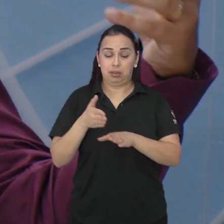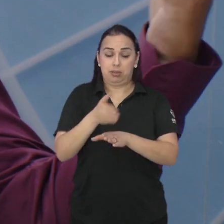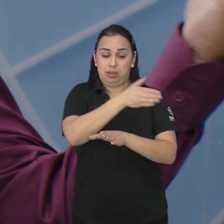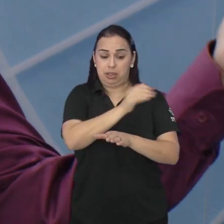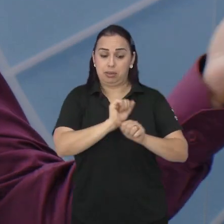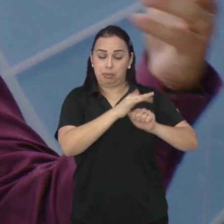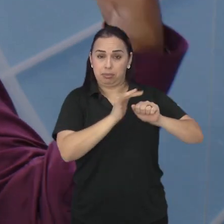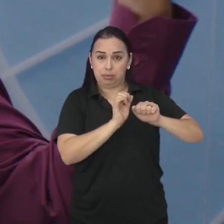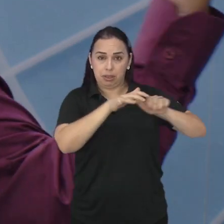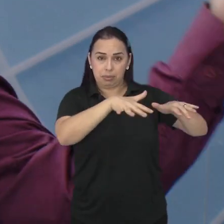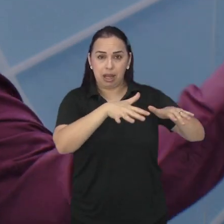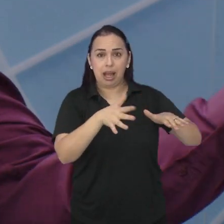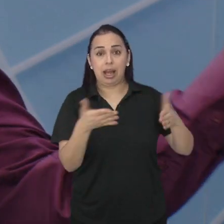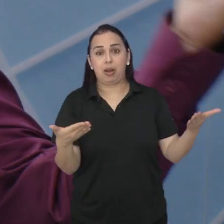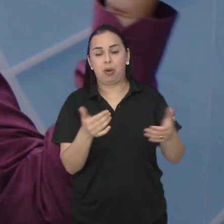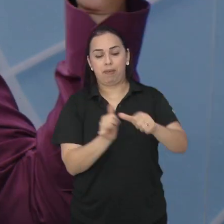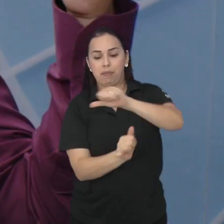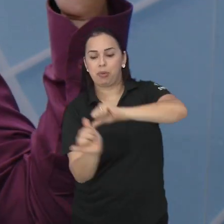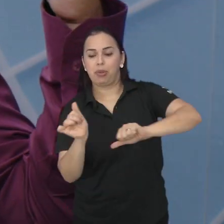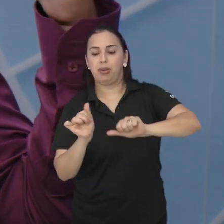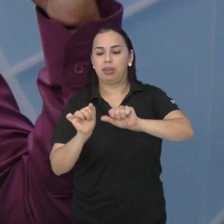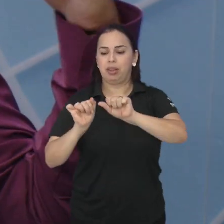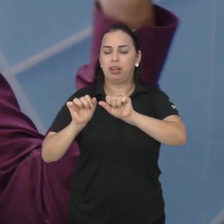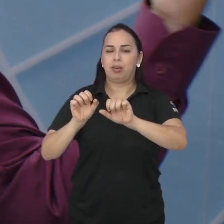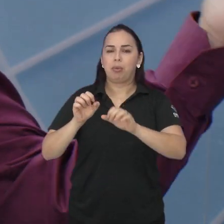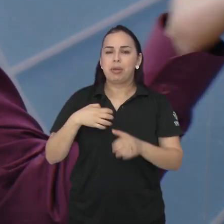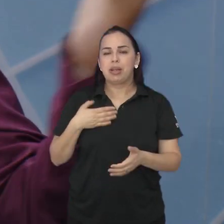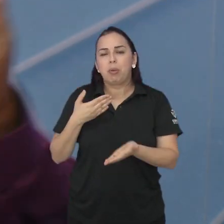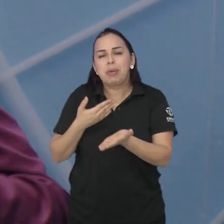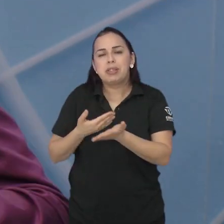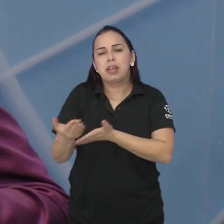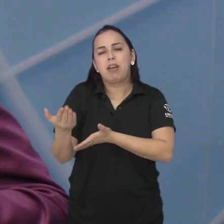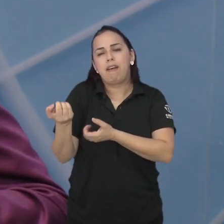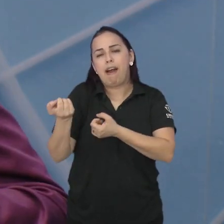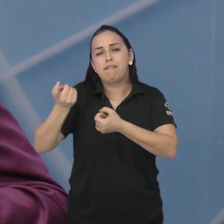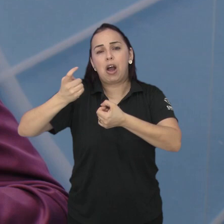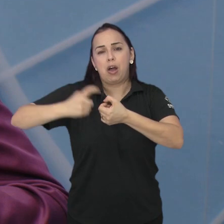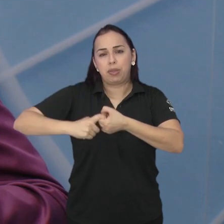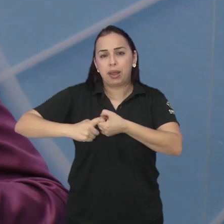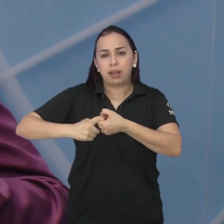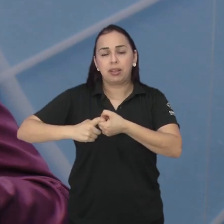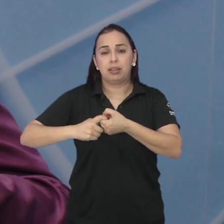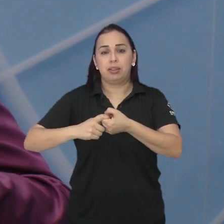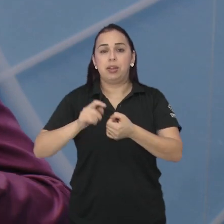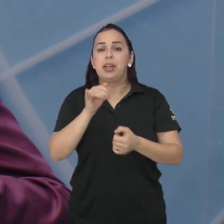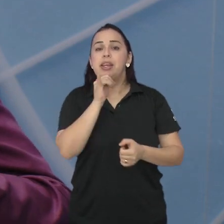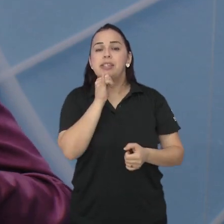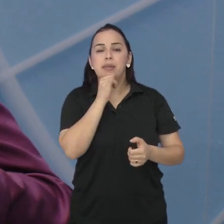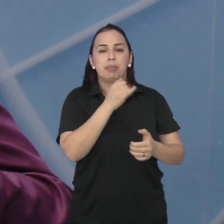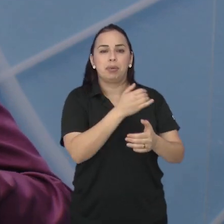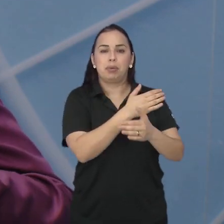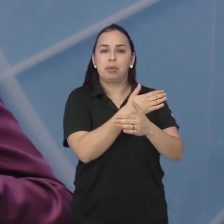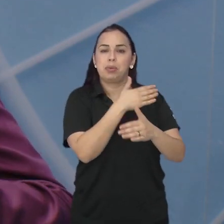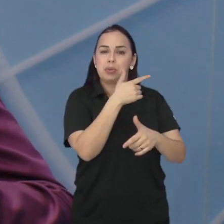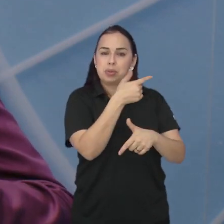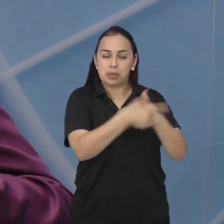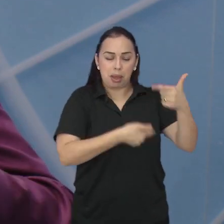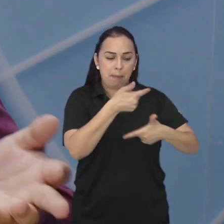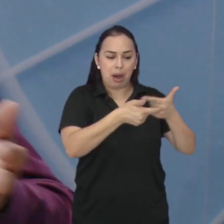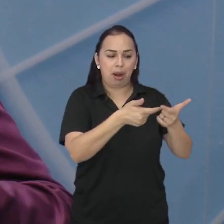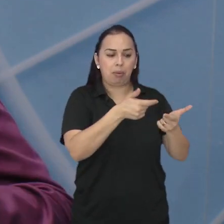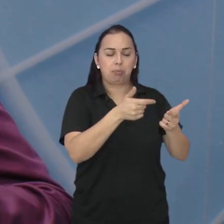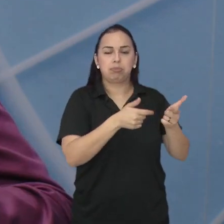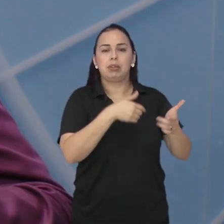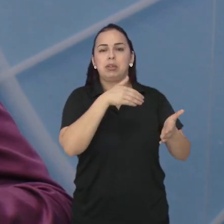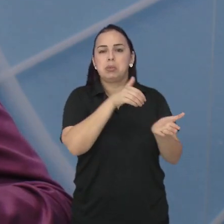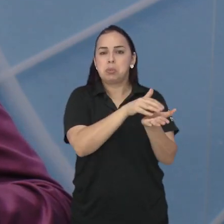ainda, né, numa pandemia, está se reestruturando, a gente veio praticamente 2 anos, com aumento de desemprego, aumento da fome, que a gente não